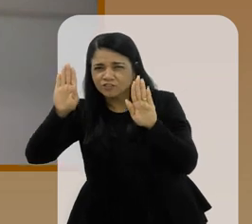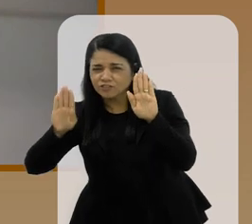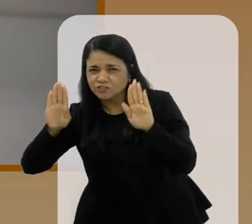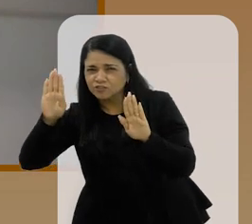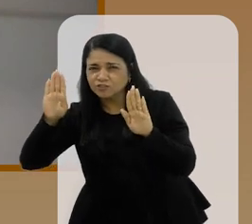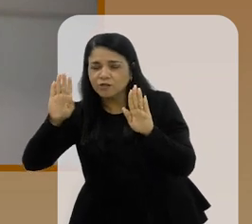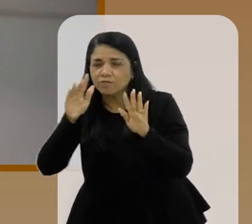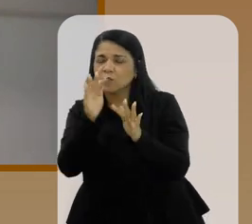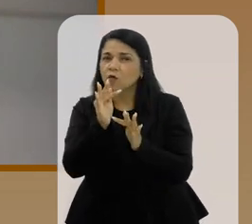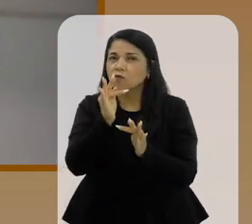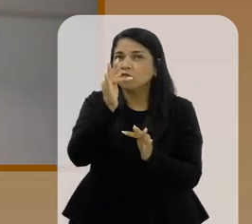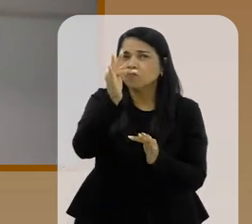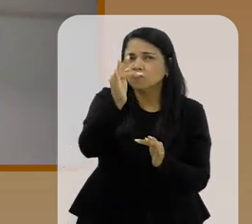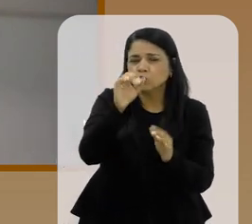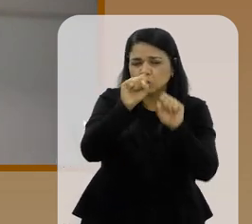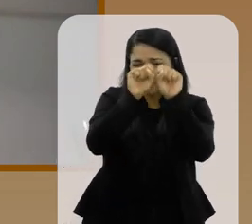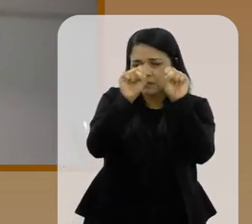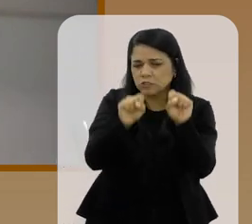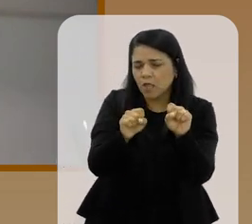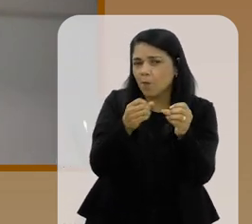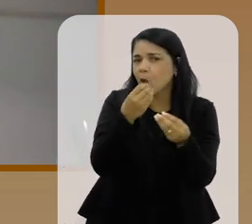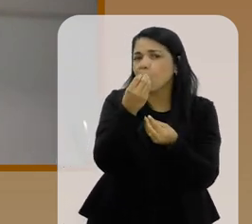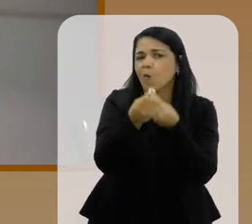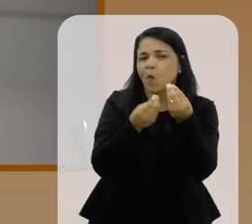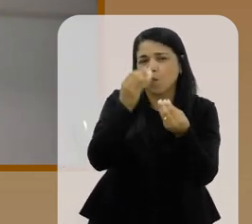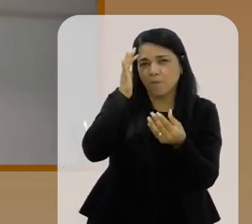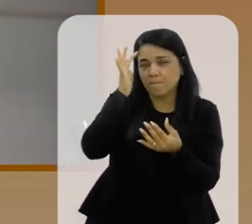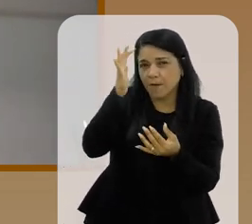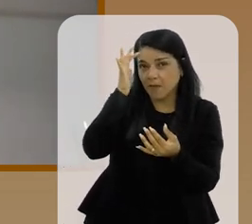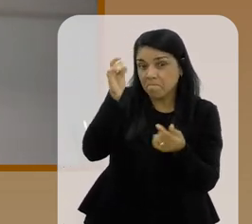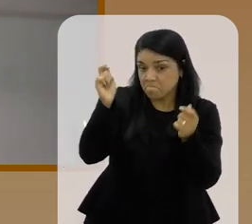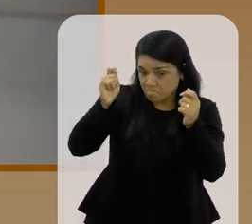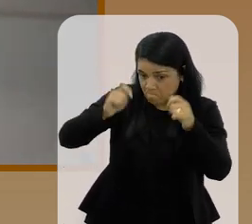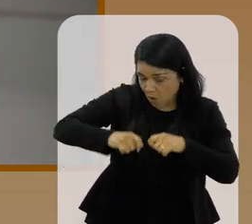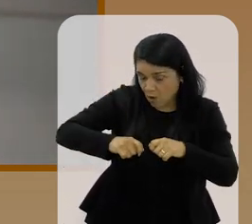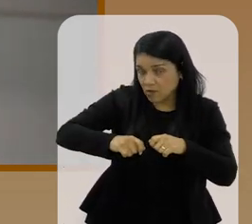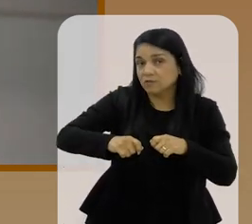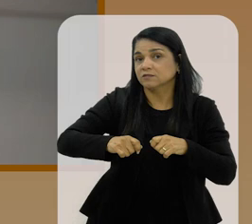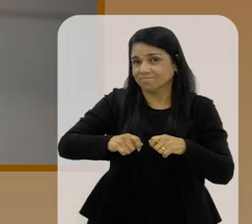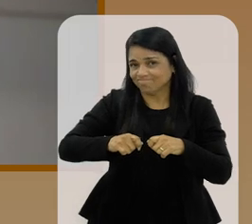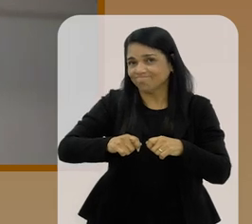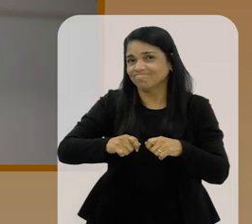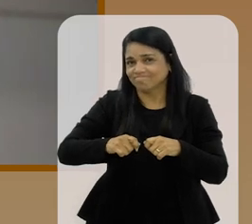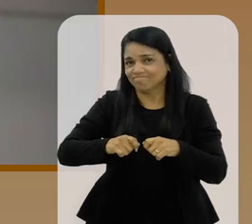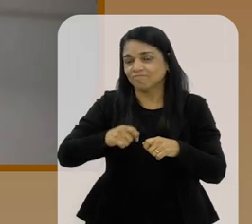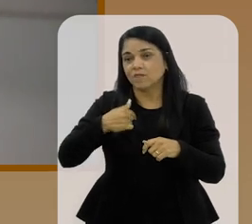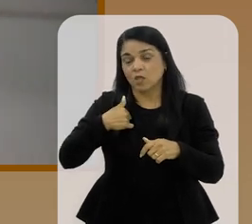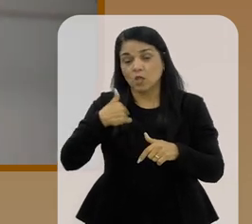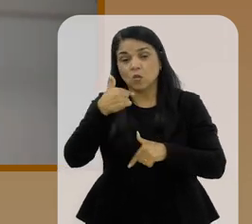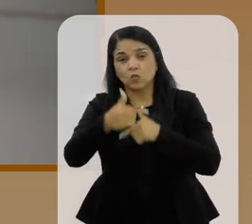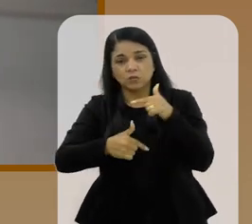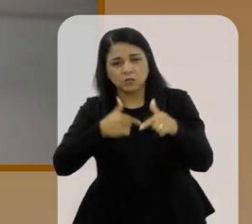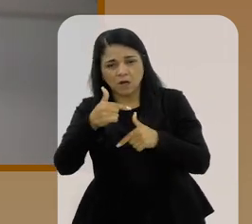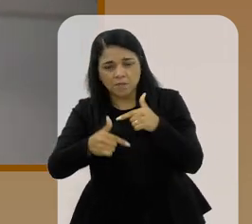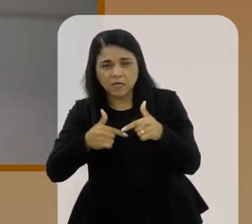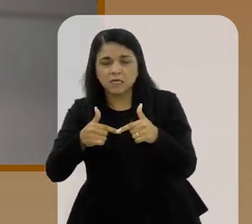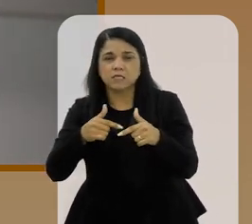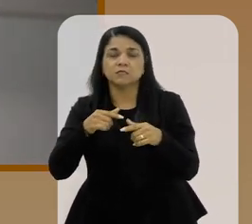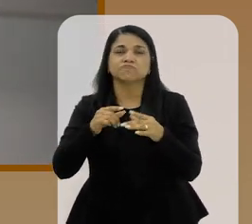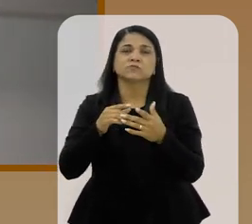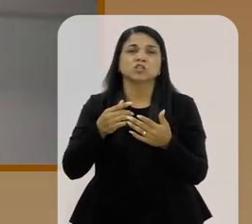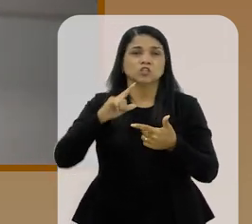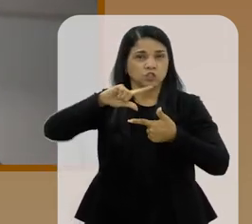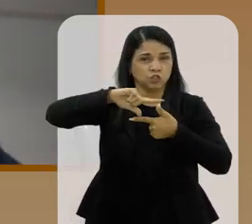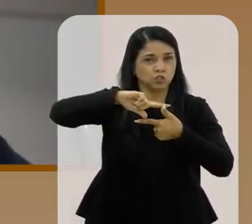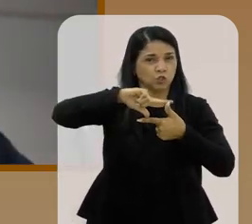estatísticas a respeito do estado futuro do seu sistema. Isso já é bastante difícil, às vezes é a única coisa que é possível fazer. Então, eu trabalhei em tudo isso, interações